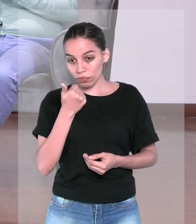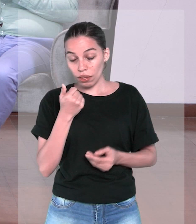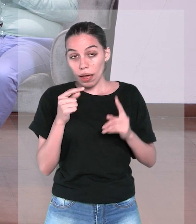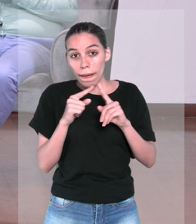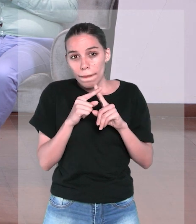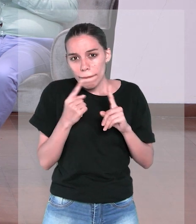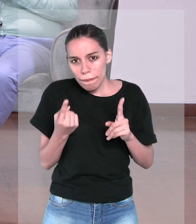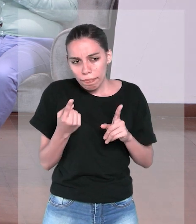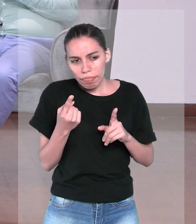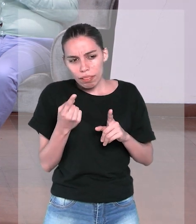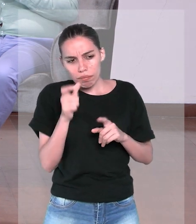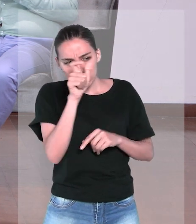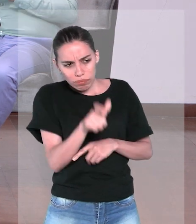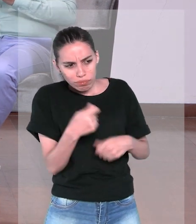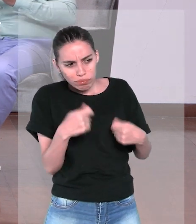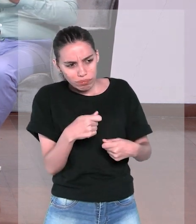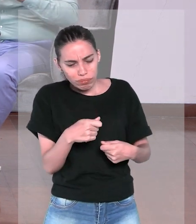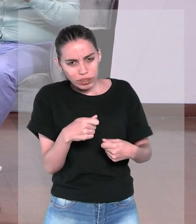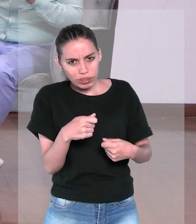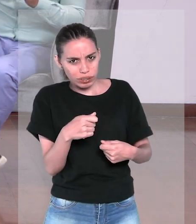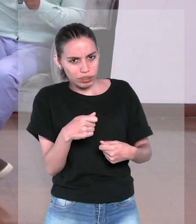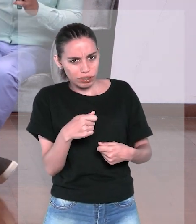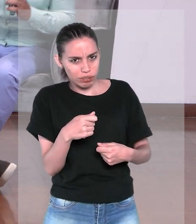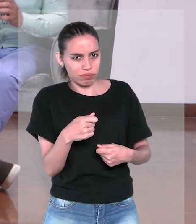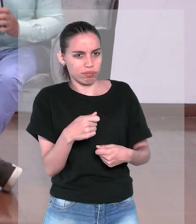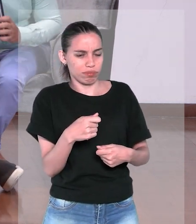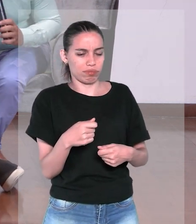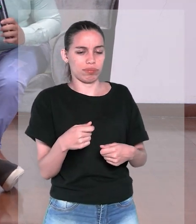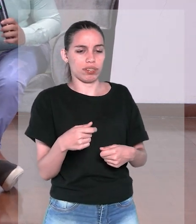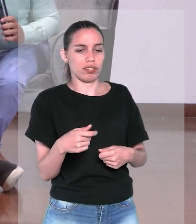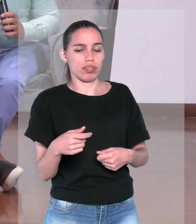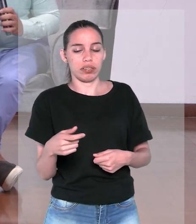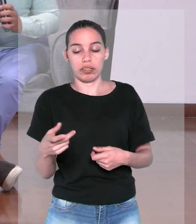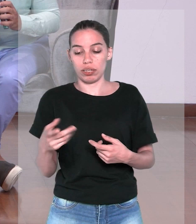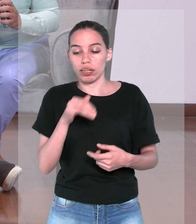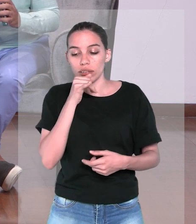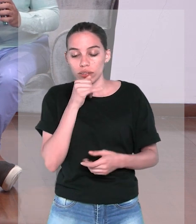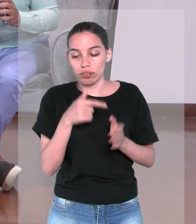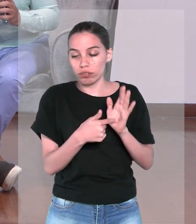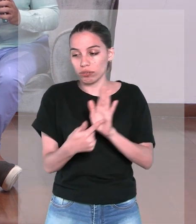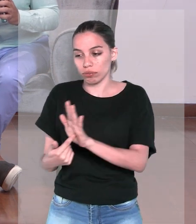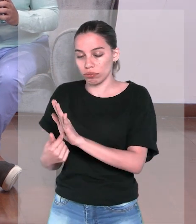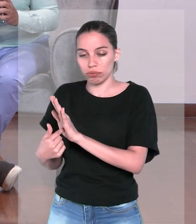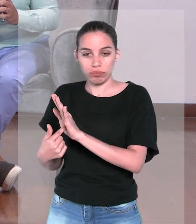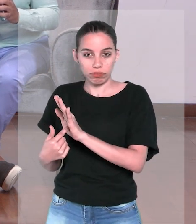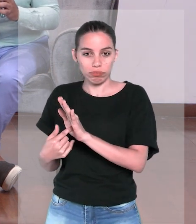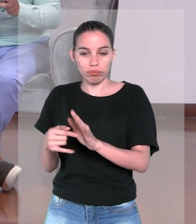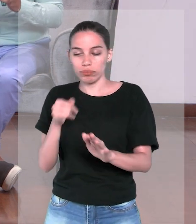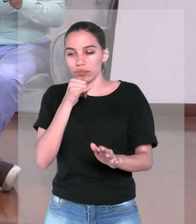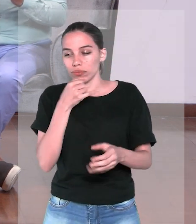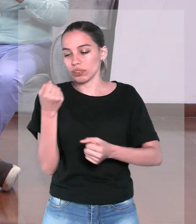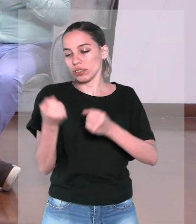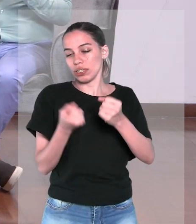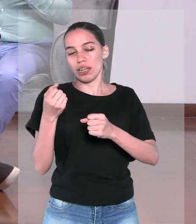me trouxe o microfone. Hugo, eu fiquei pensando aqui, eu senti em algum momento a necessidade de tentar pontuar ou